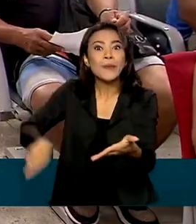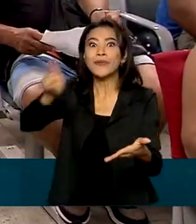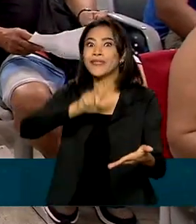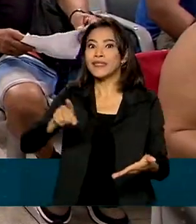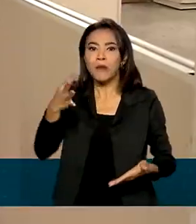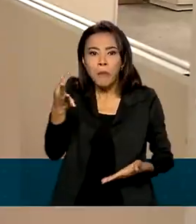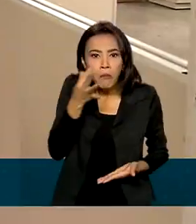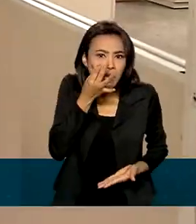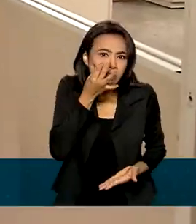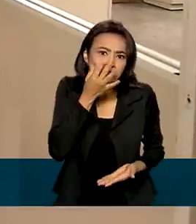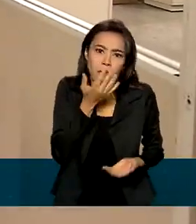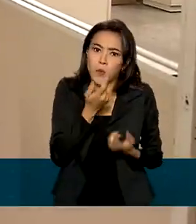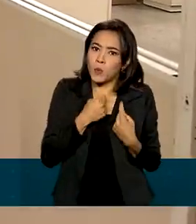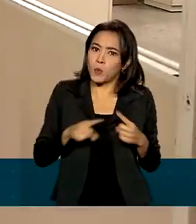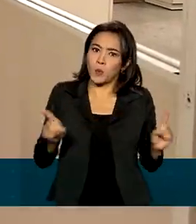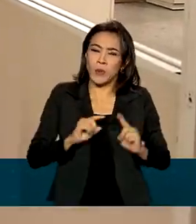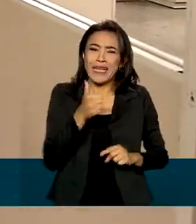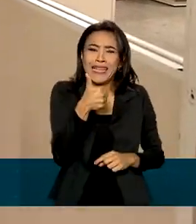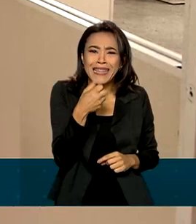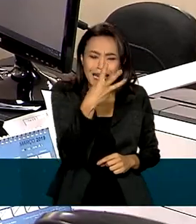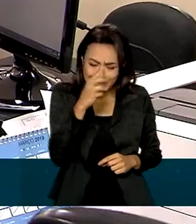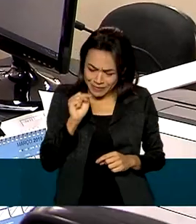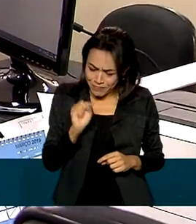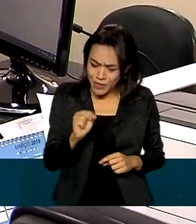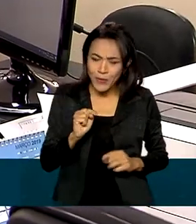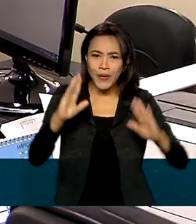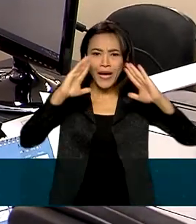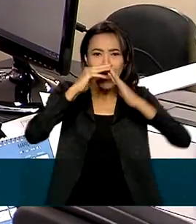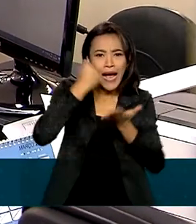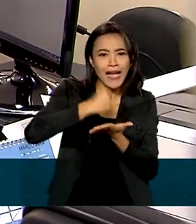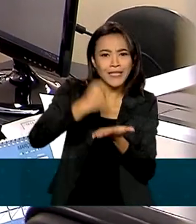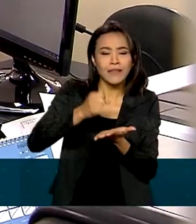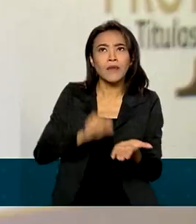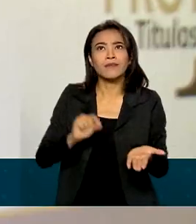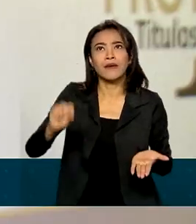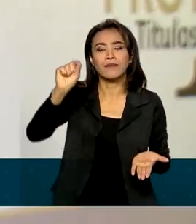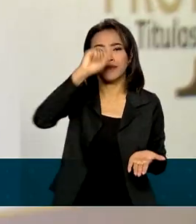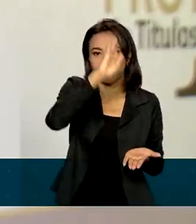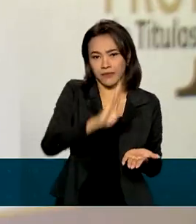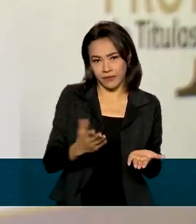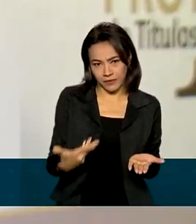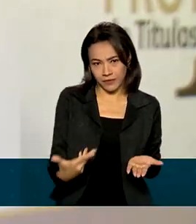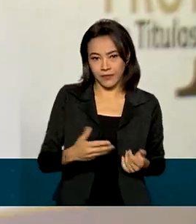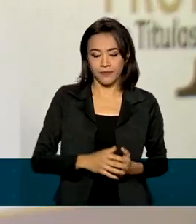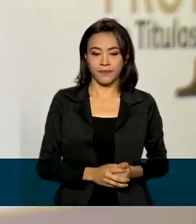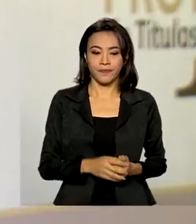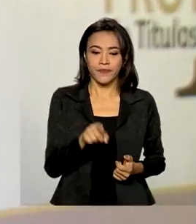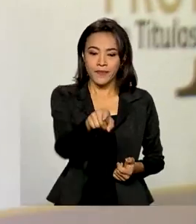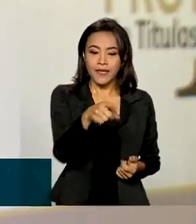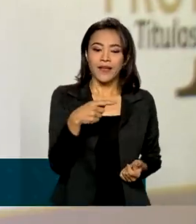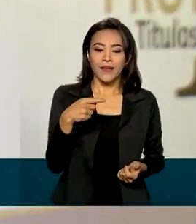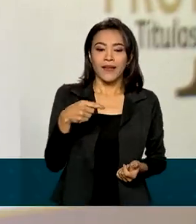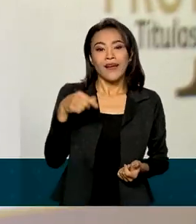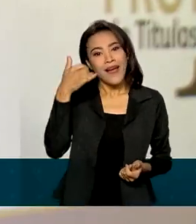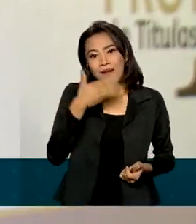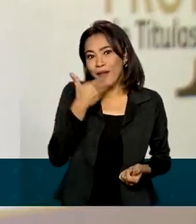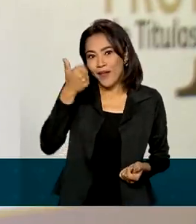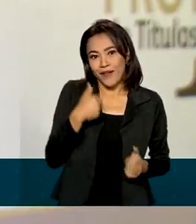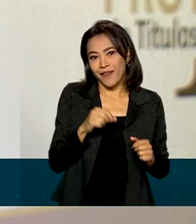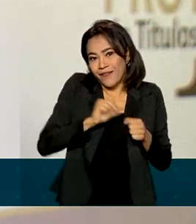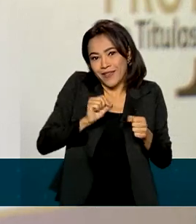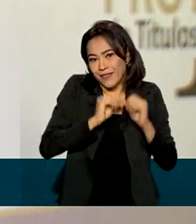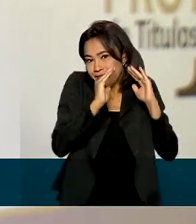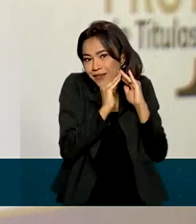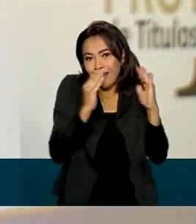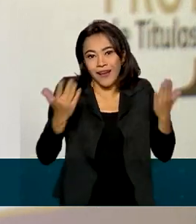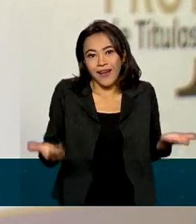ir pessoalmente a um dos 13 mil cartórios espalhados pelo país. Vai livrar a gente de pegar muito trânsito, vai fazer de casa e